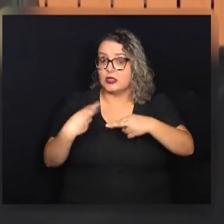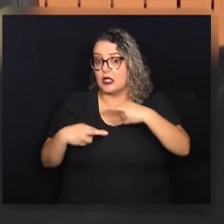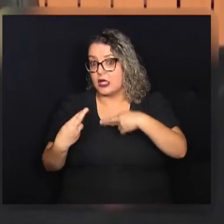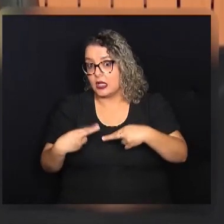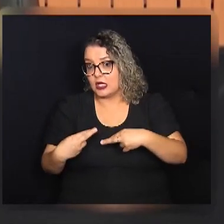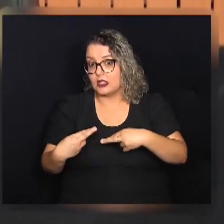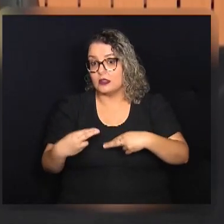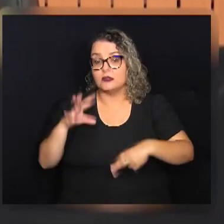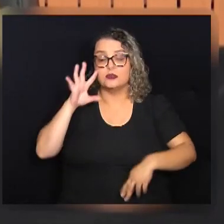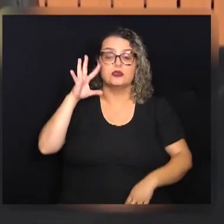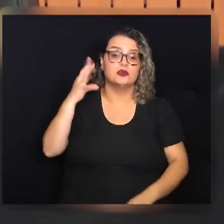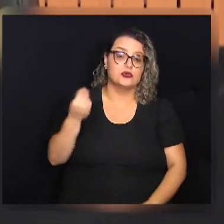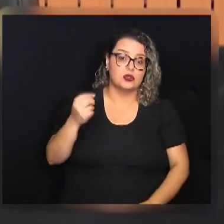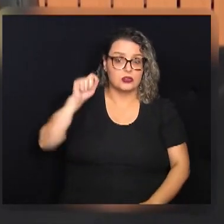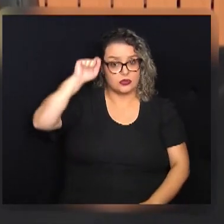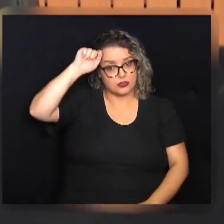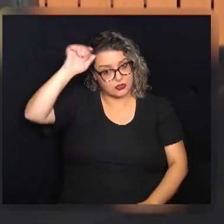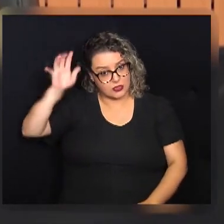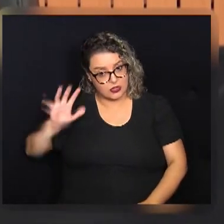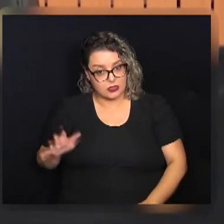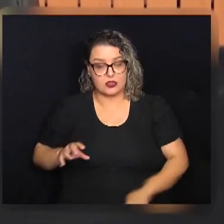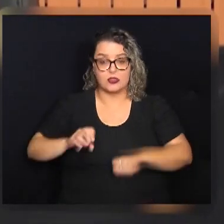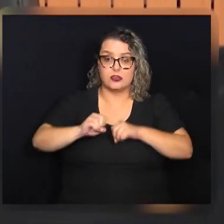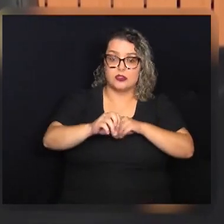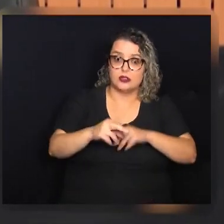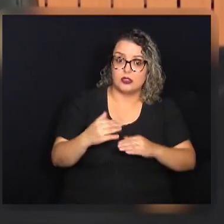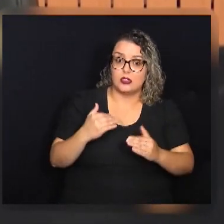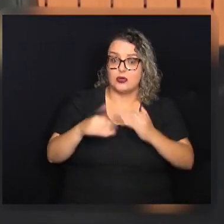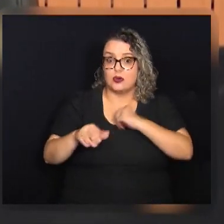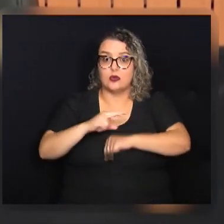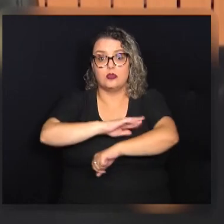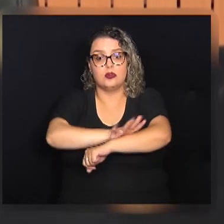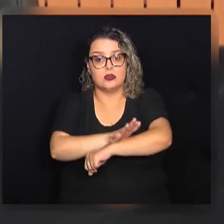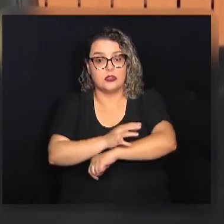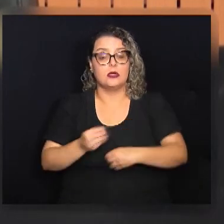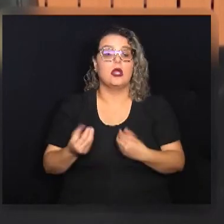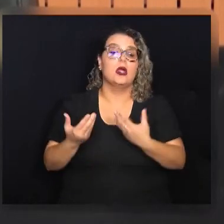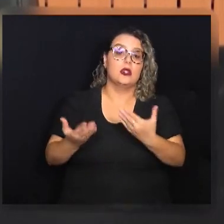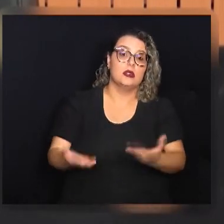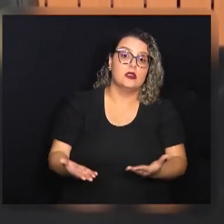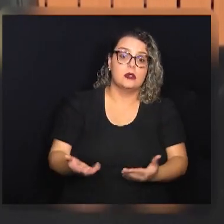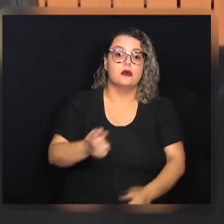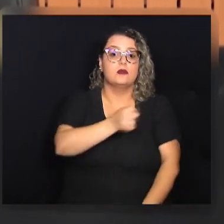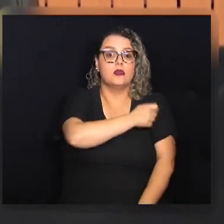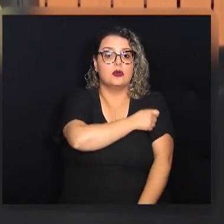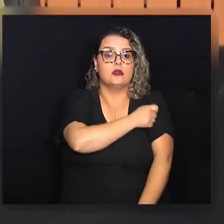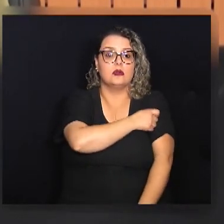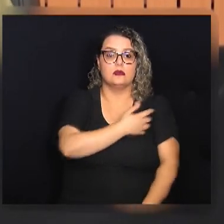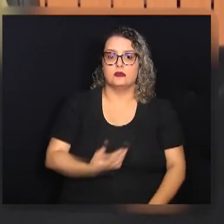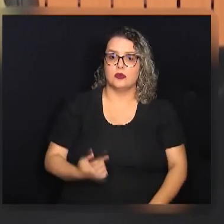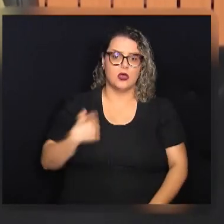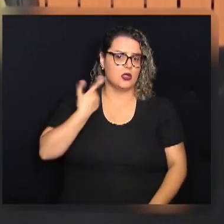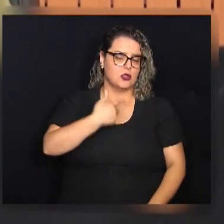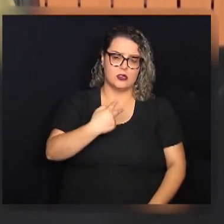o conhecimento de africanidades, de educação antirracista, tem propiciado para ele. E aí a gente não